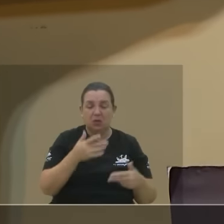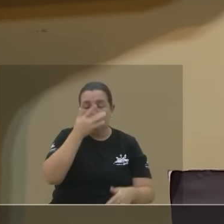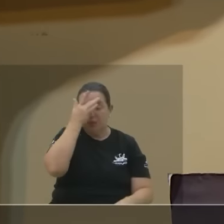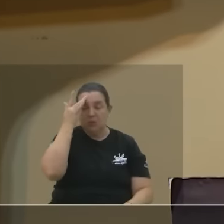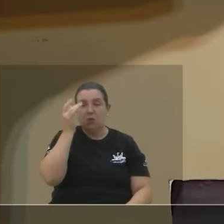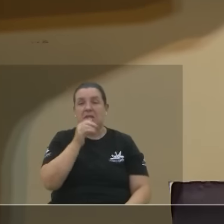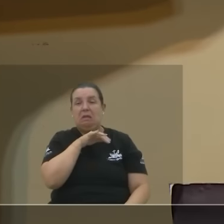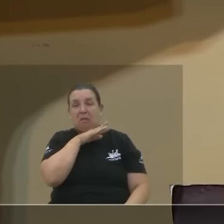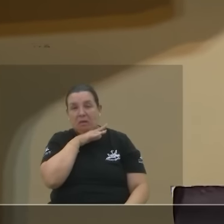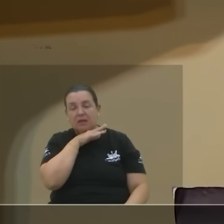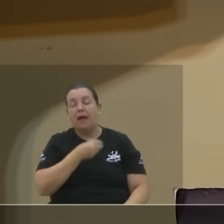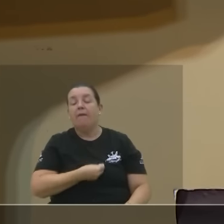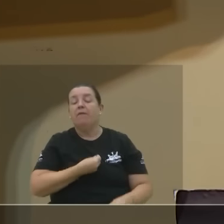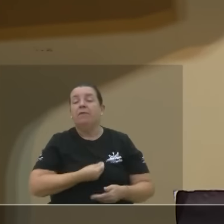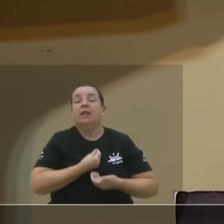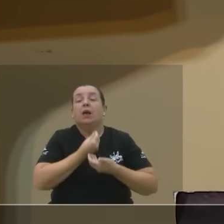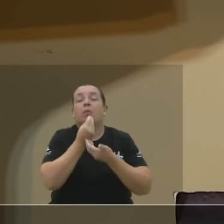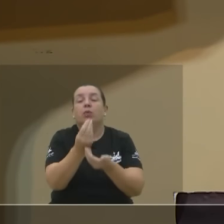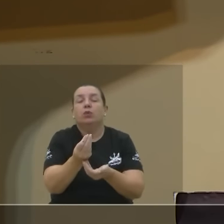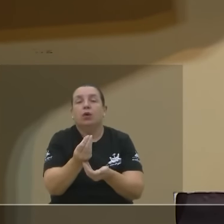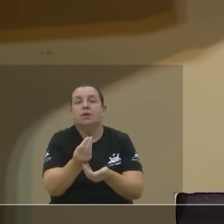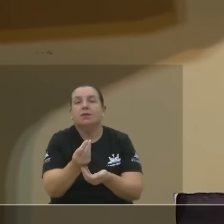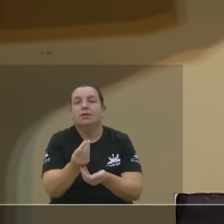vida por nós.